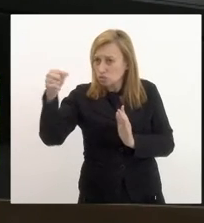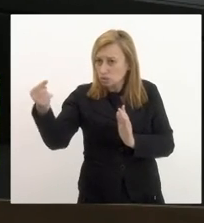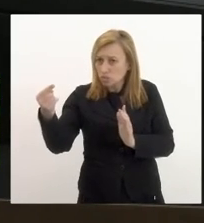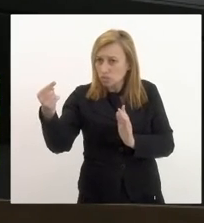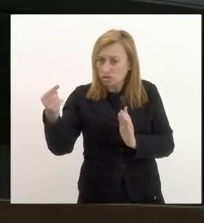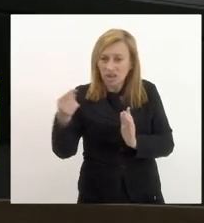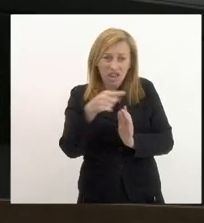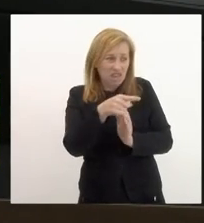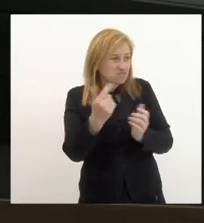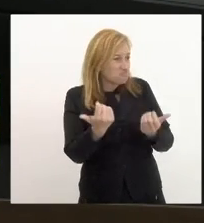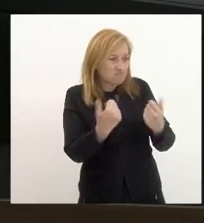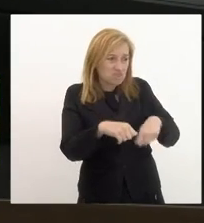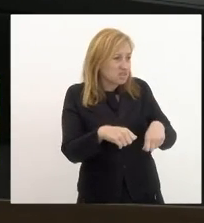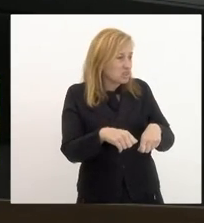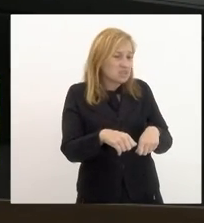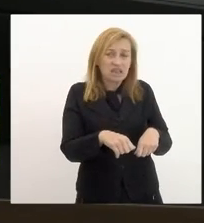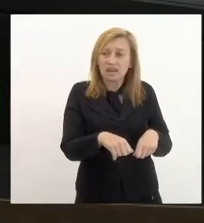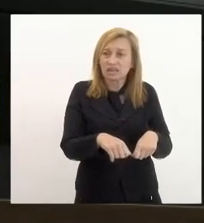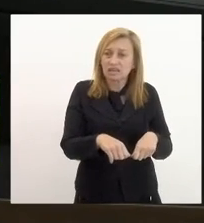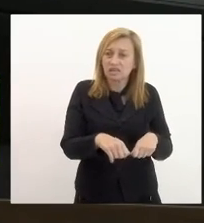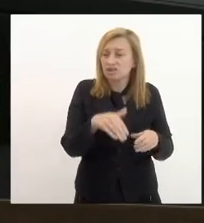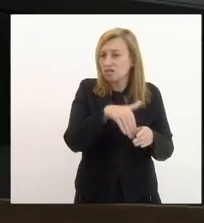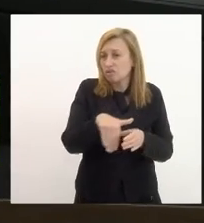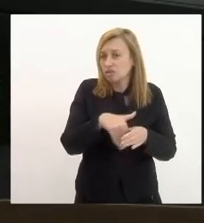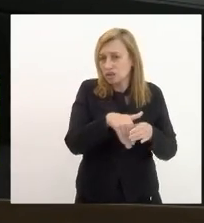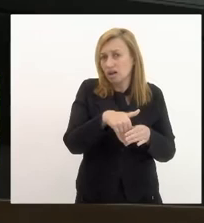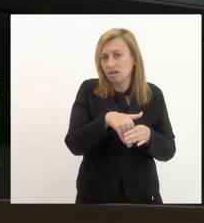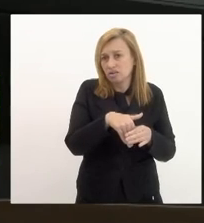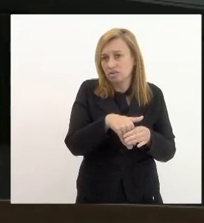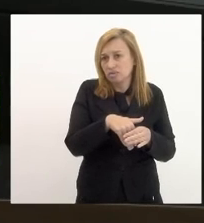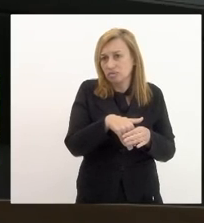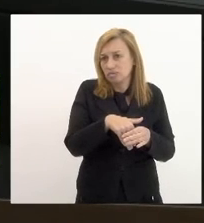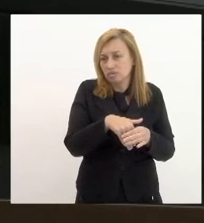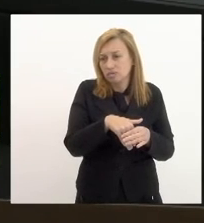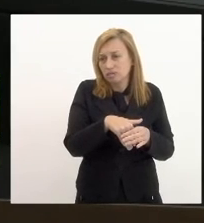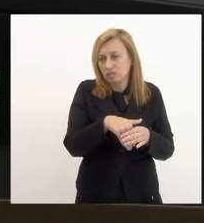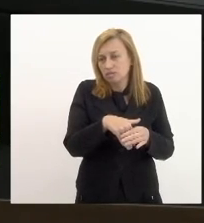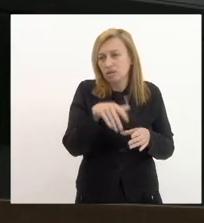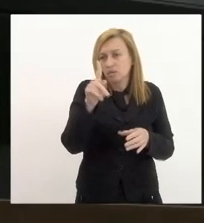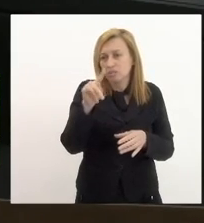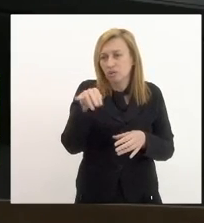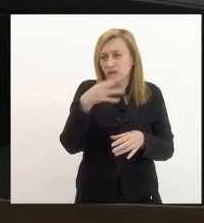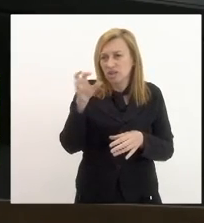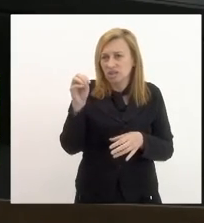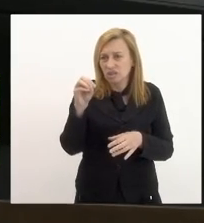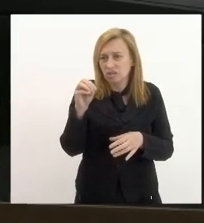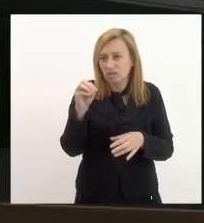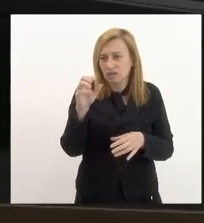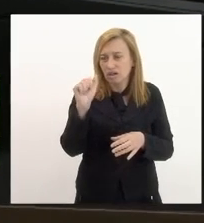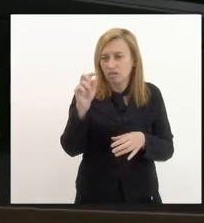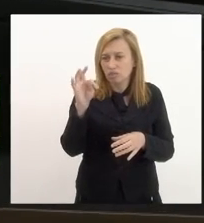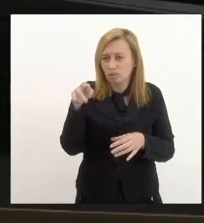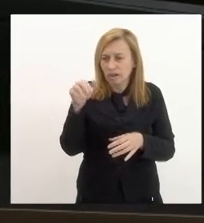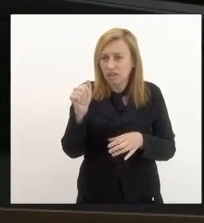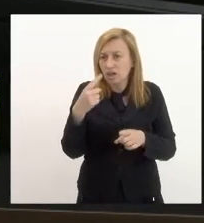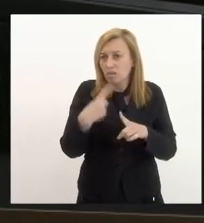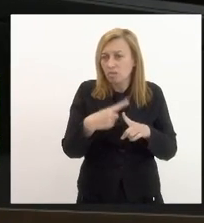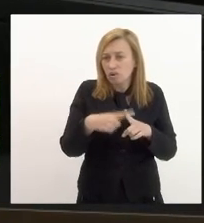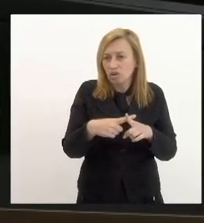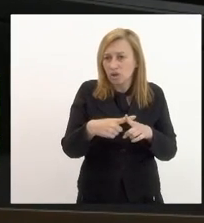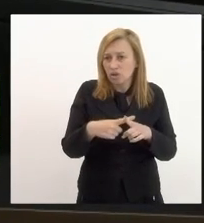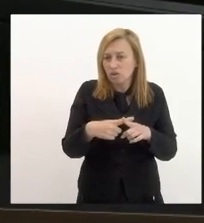tem necessidade de ser votado a extinção da progressão automática porque o regime